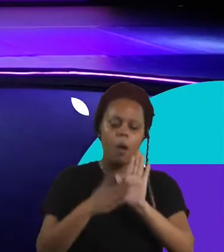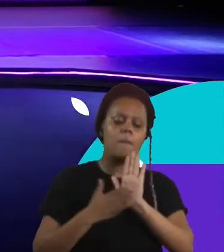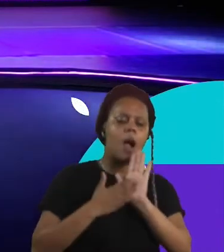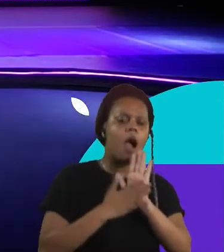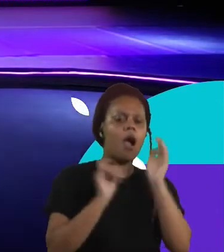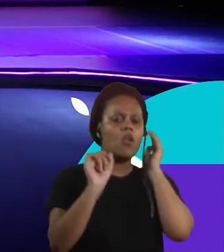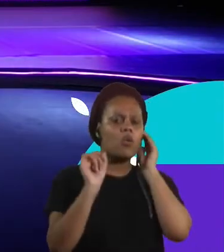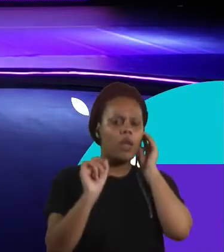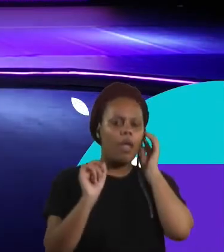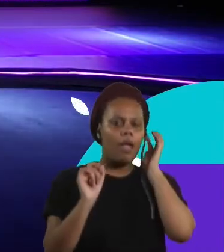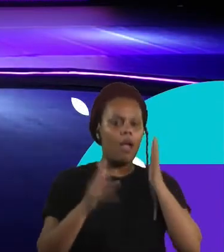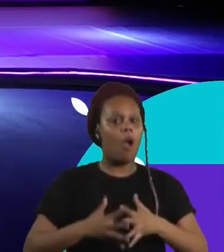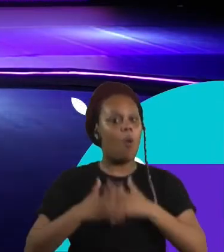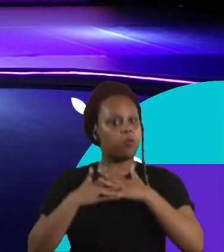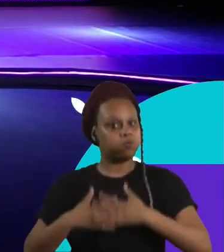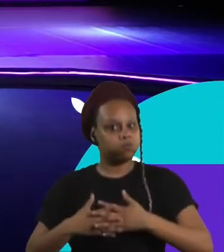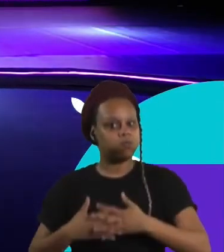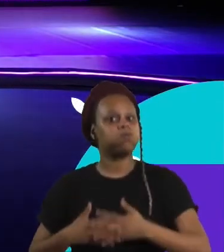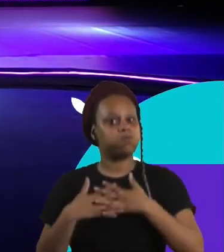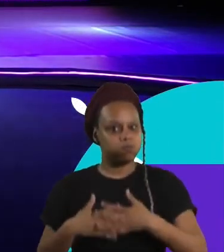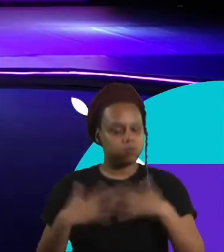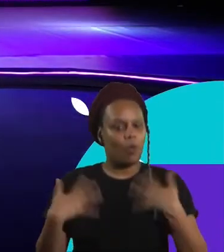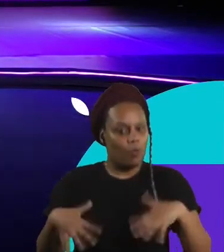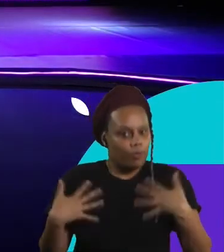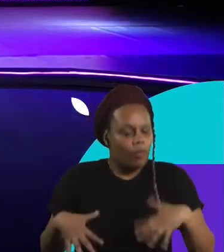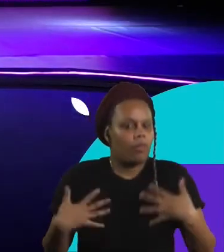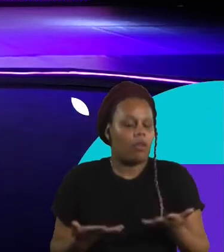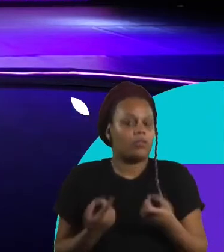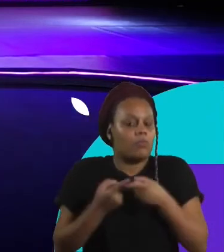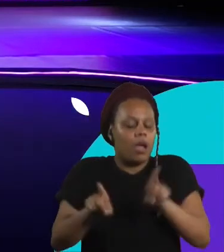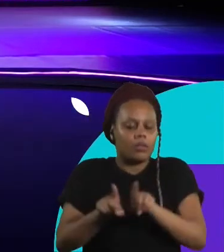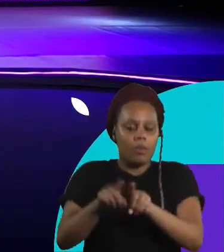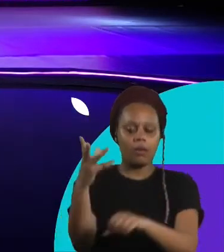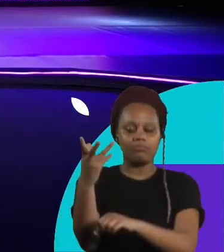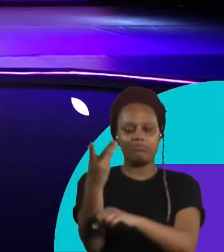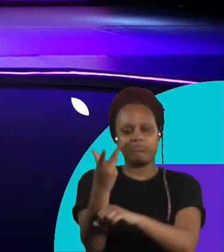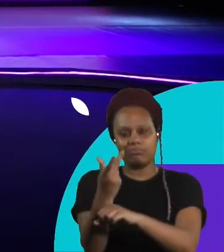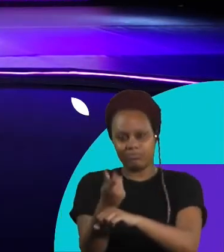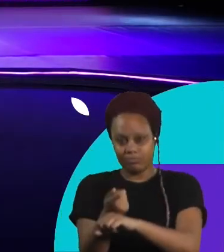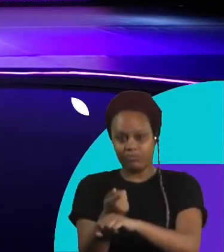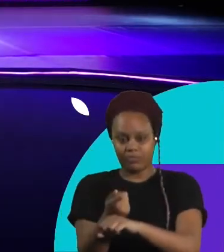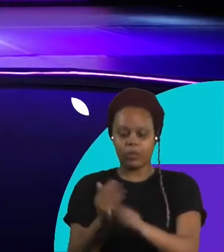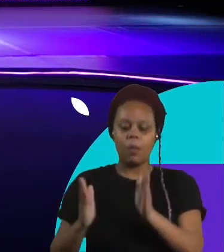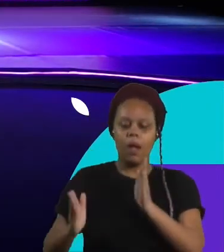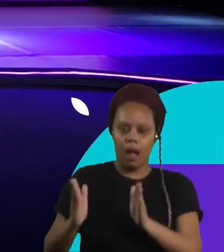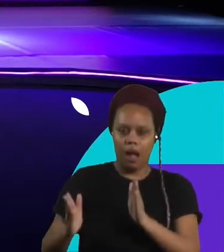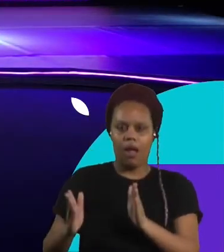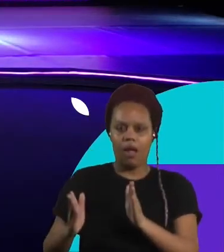de complexidade, mas já dando para os jovens qualificações intermediárias para que ele entre no mercado de